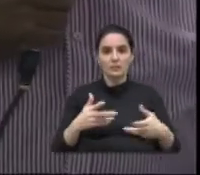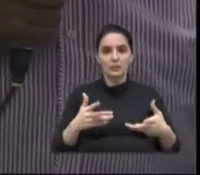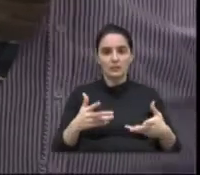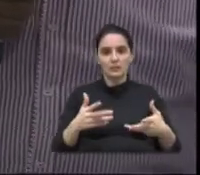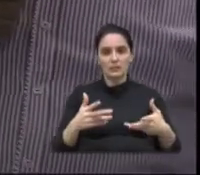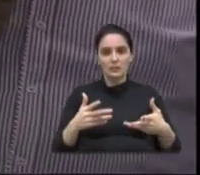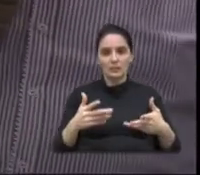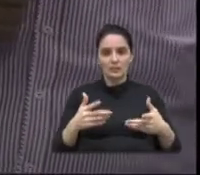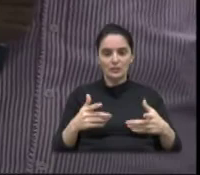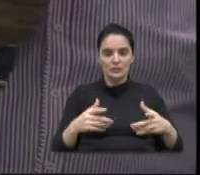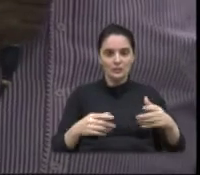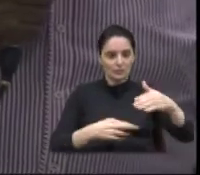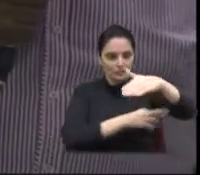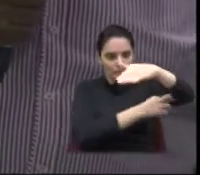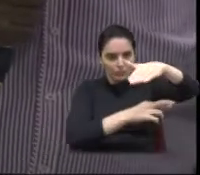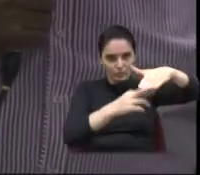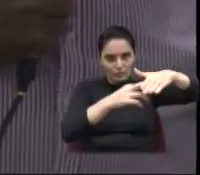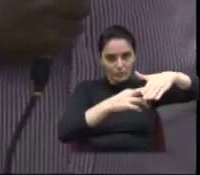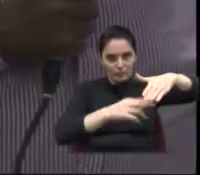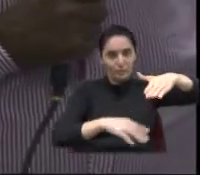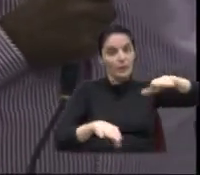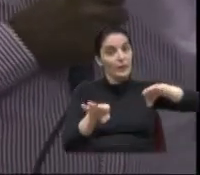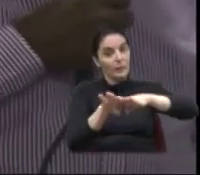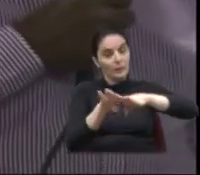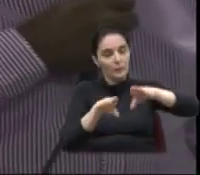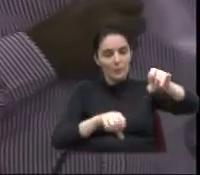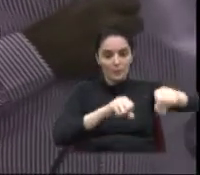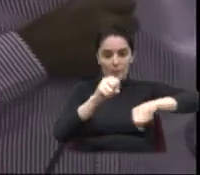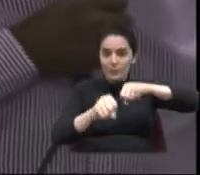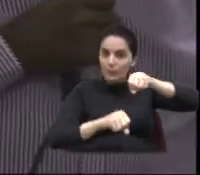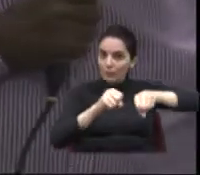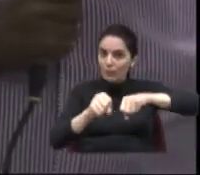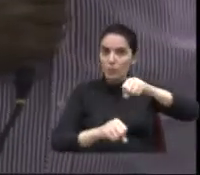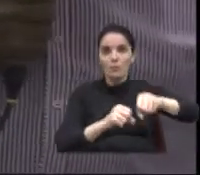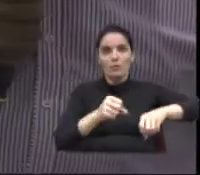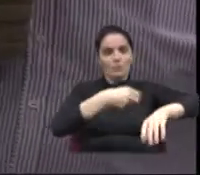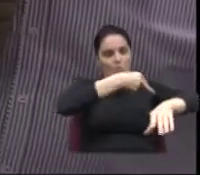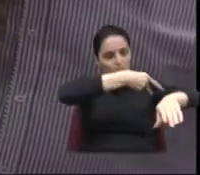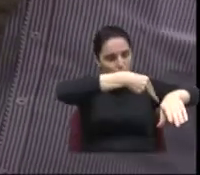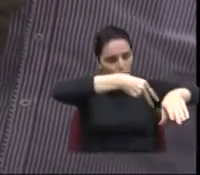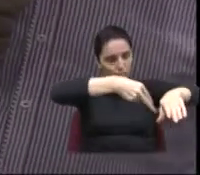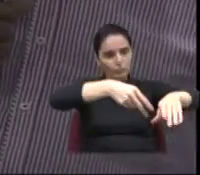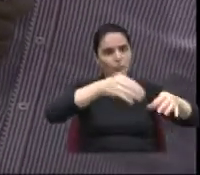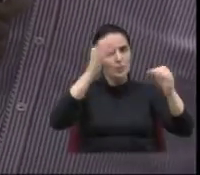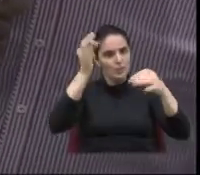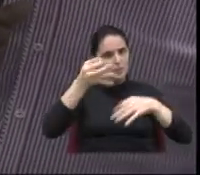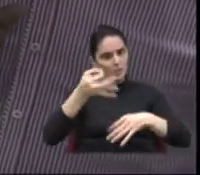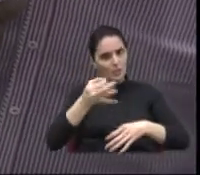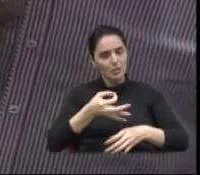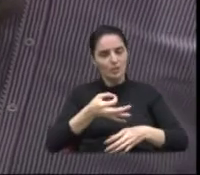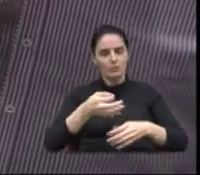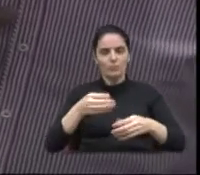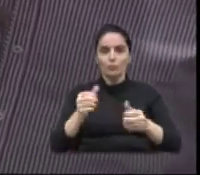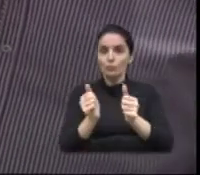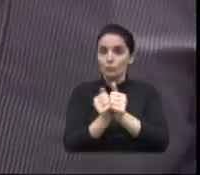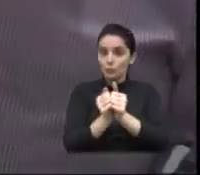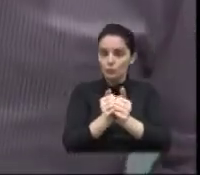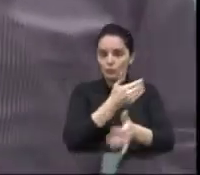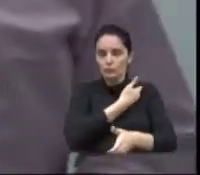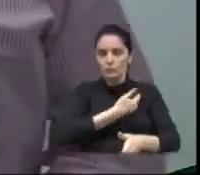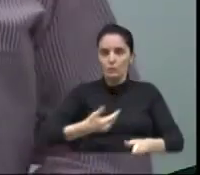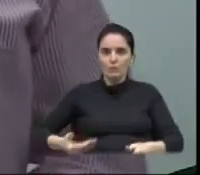pedestre. Então, o município não tem como marcar sozinho, precisa da parceria do governo federal. E isso está sendo buscado nos